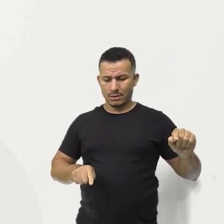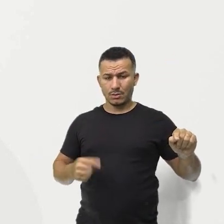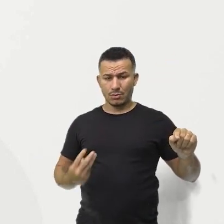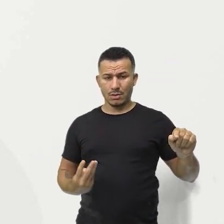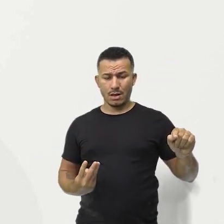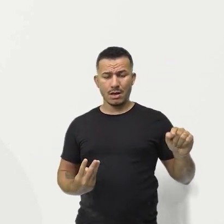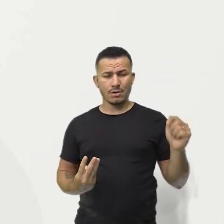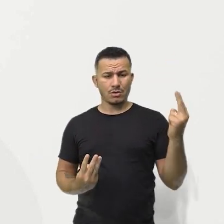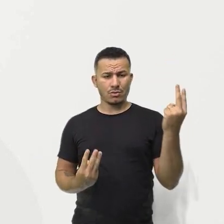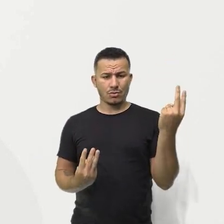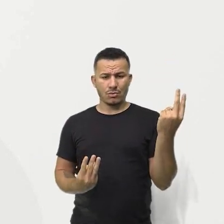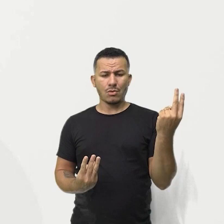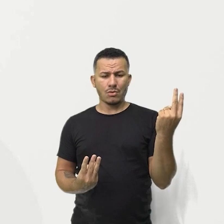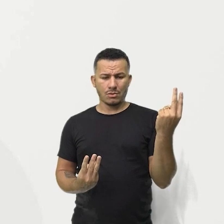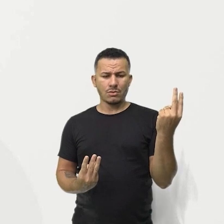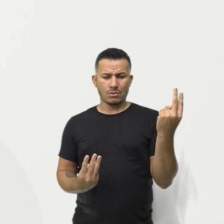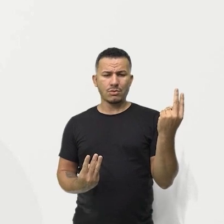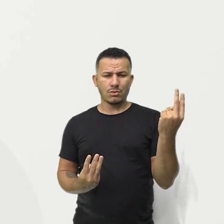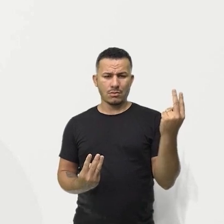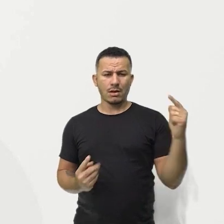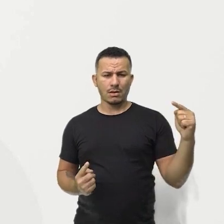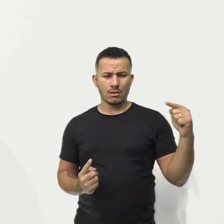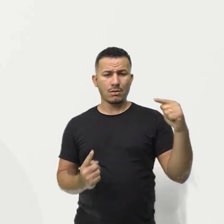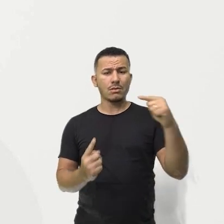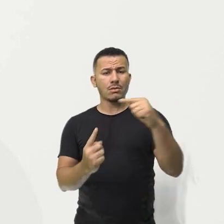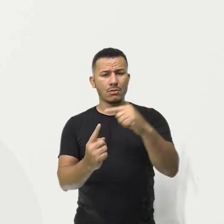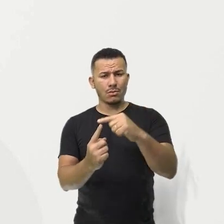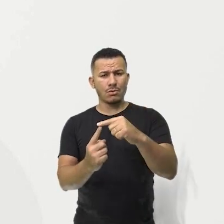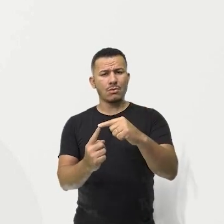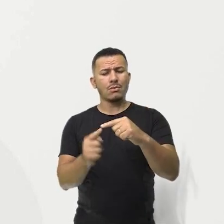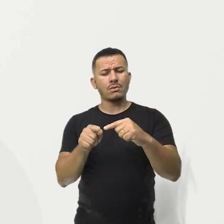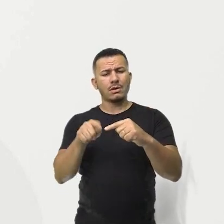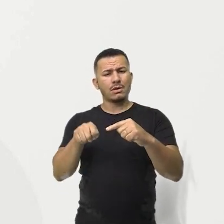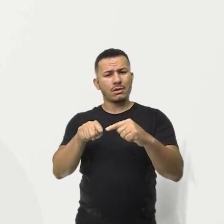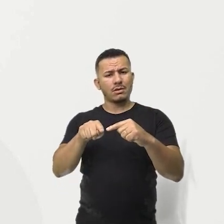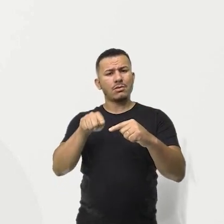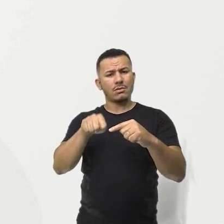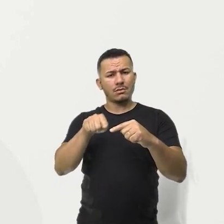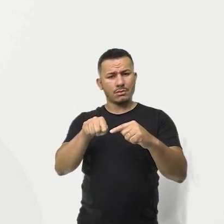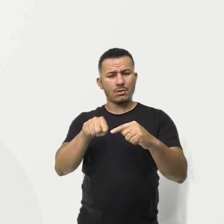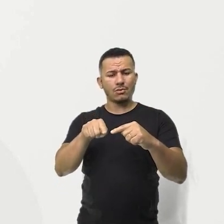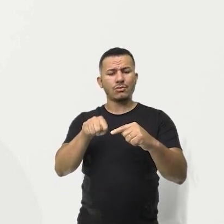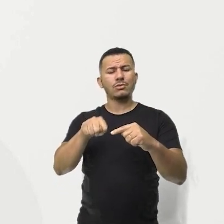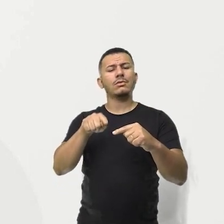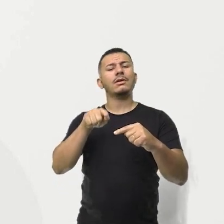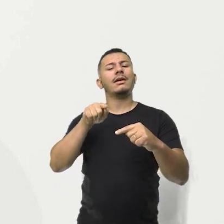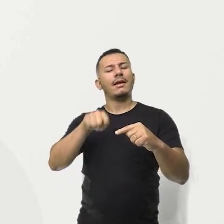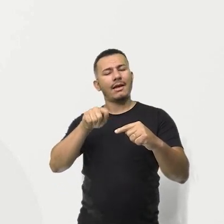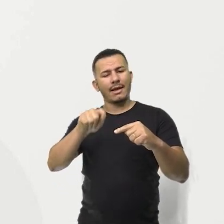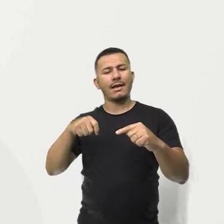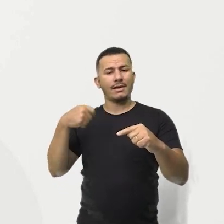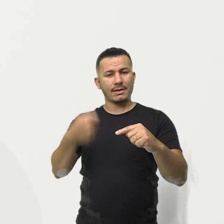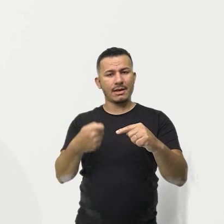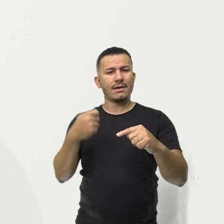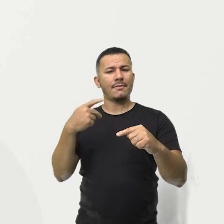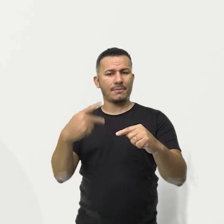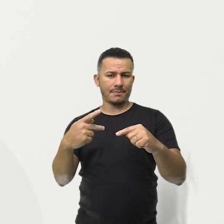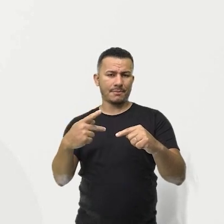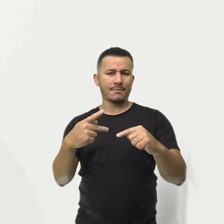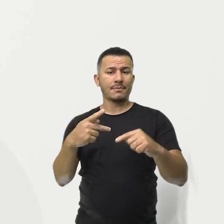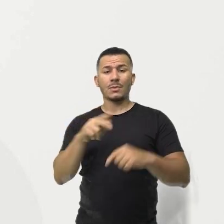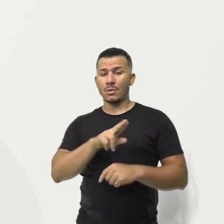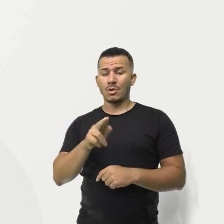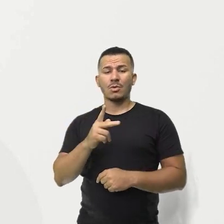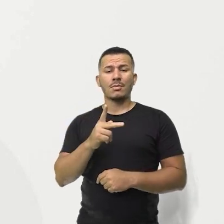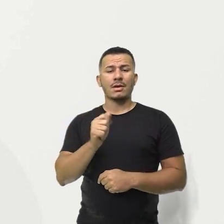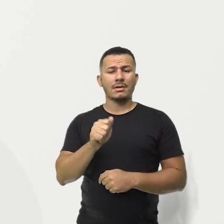uma partindo do 3 ó, e a outra partindo do 2, ó, no encontro dessas perpendiculares, nós temos, então, o